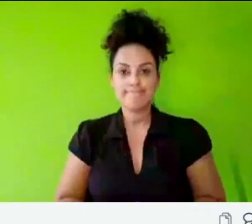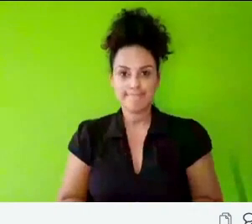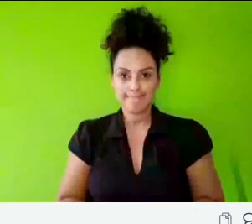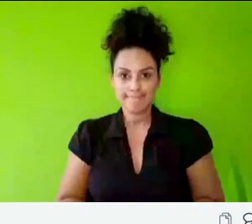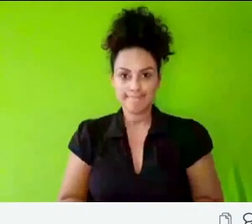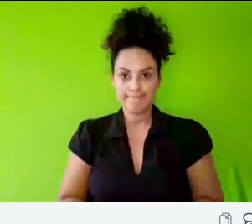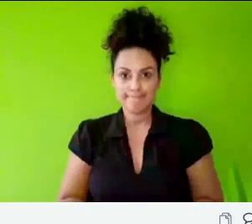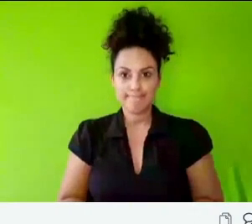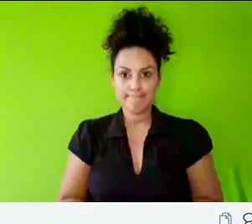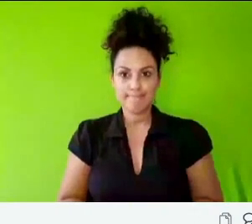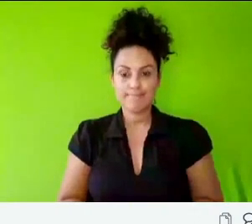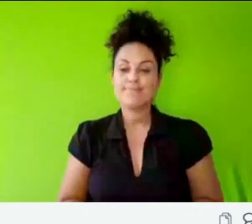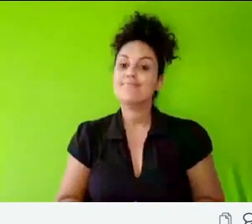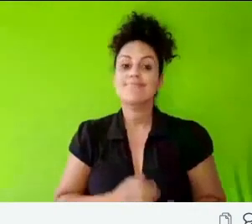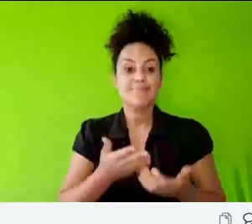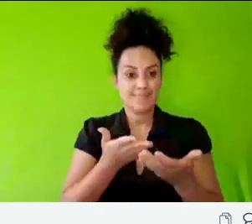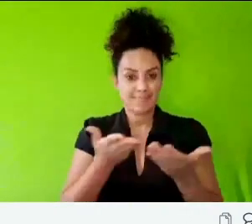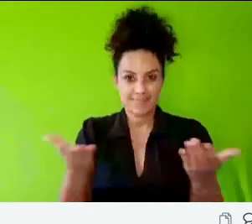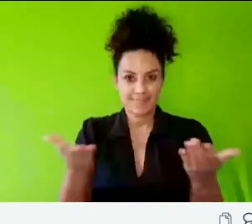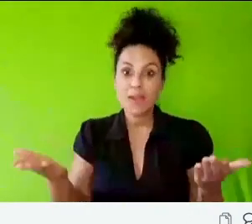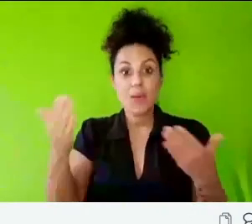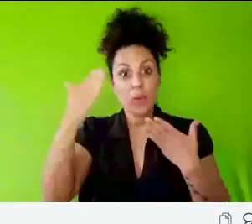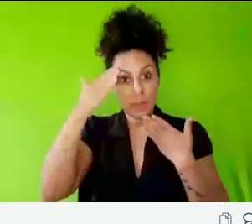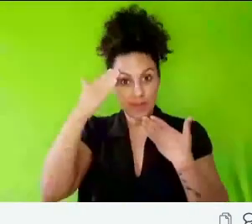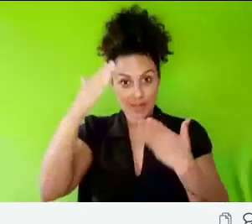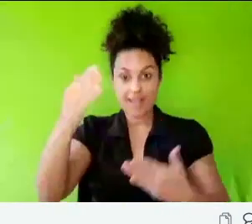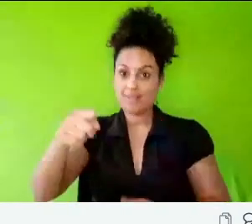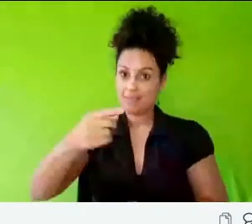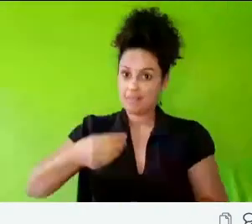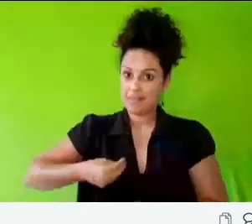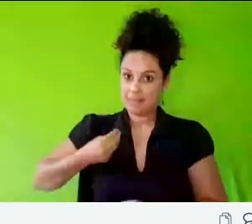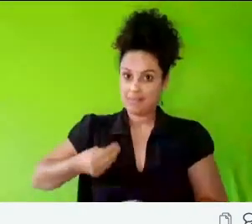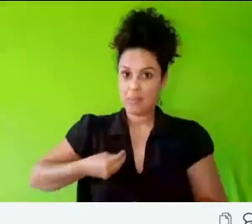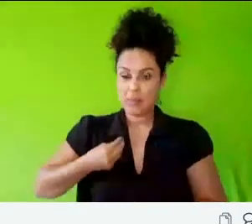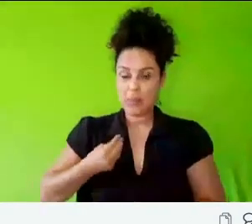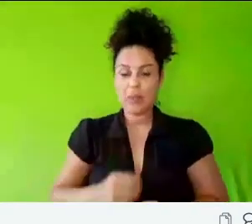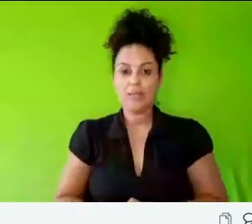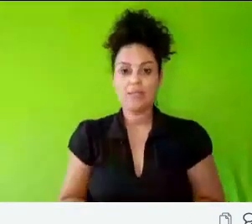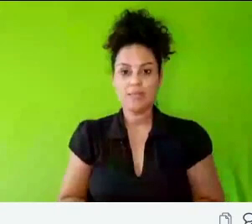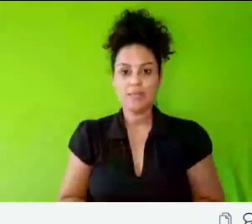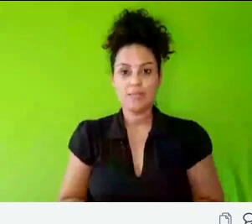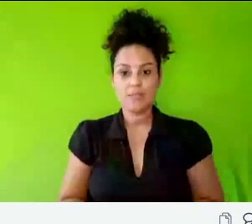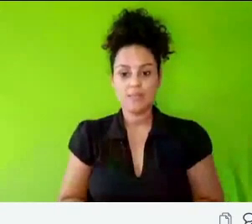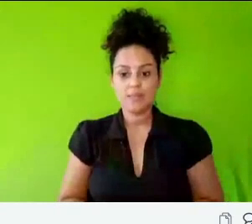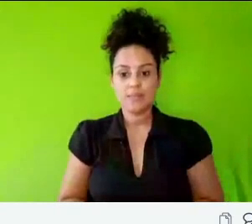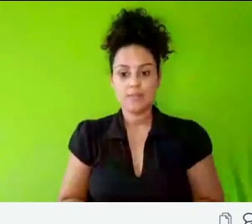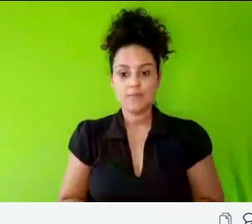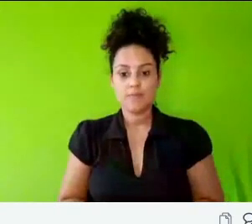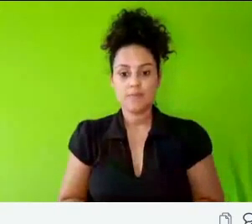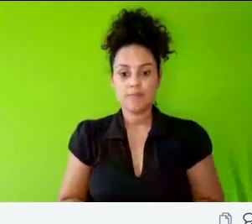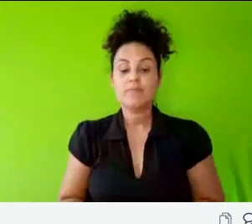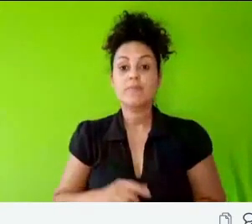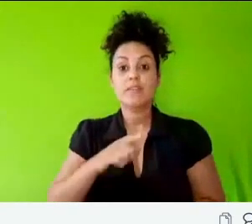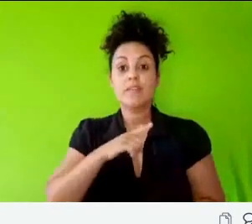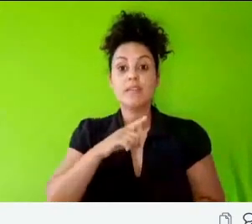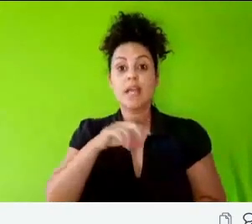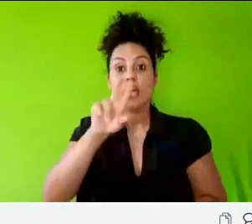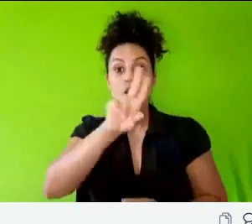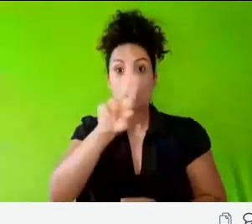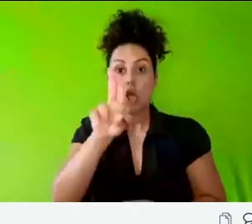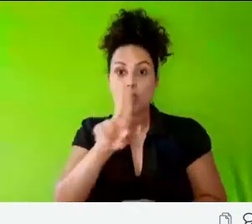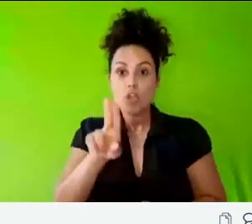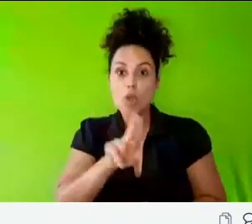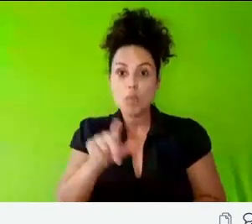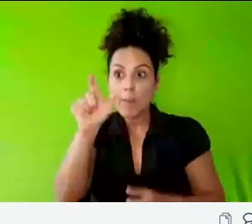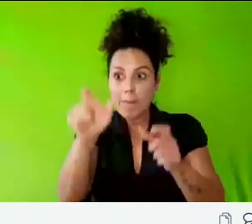Pessoal, obrigado aí pela participação. A lista com os classificados, tá? É só vocês darem uma olhadinha no